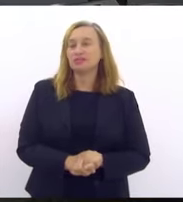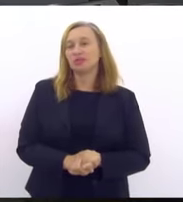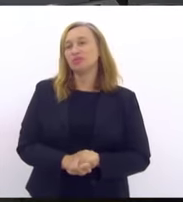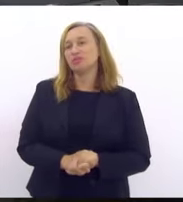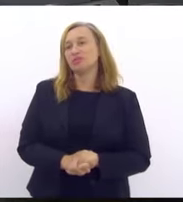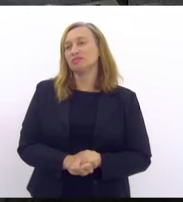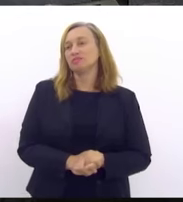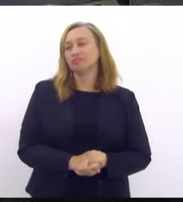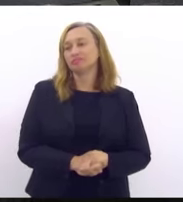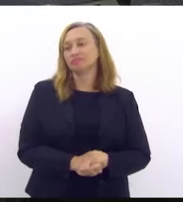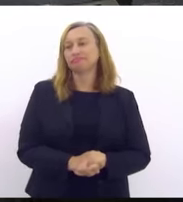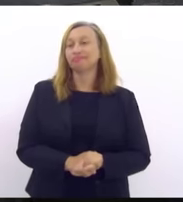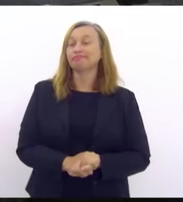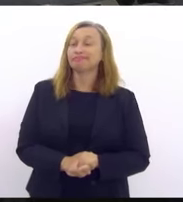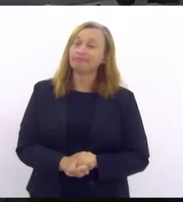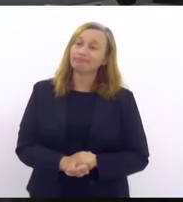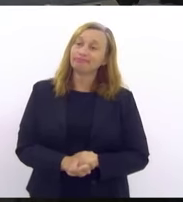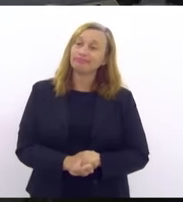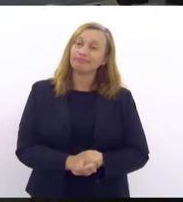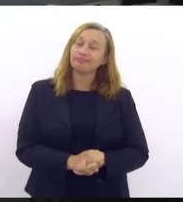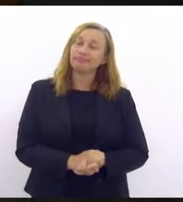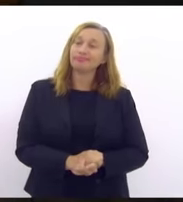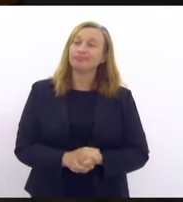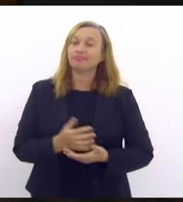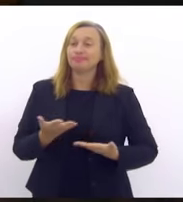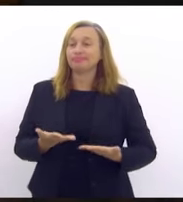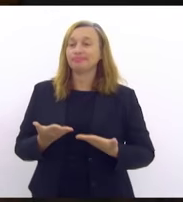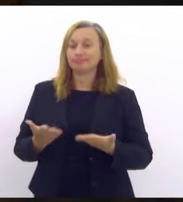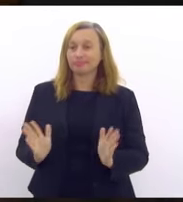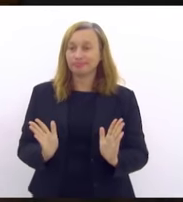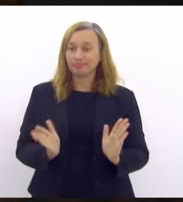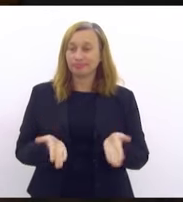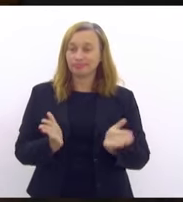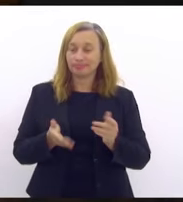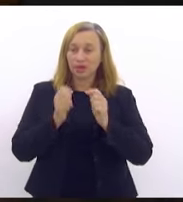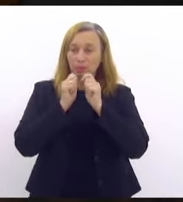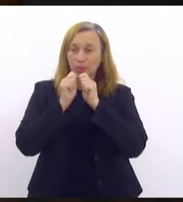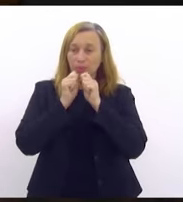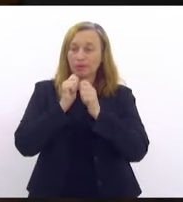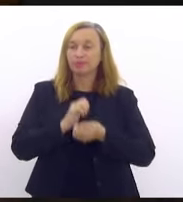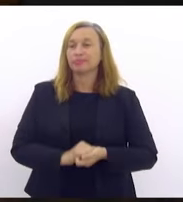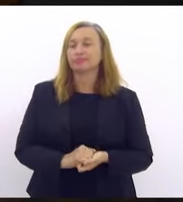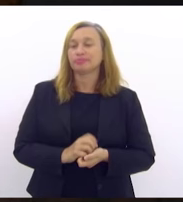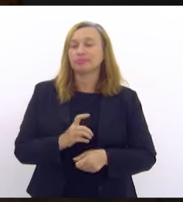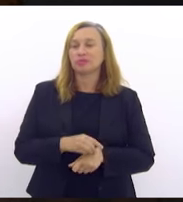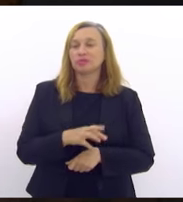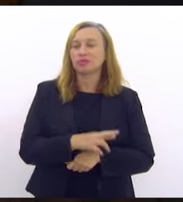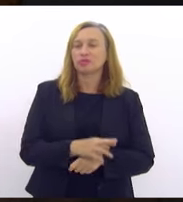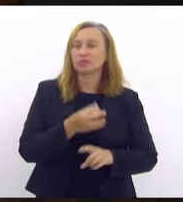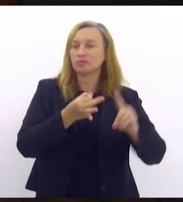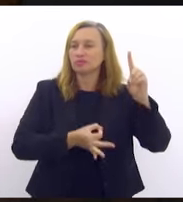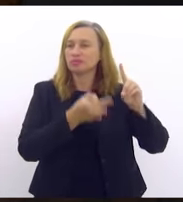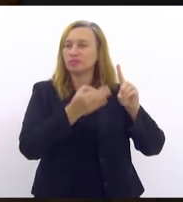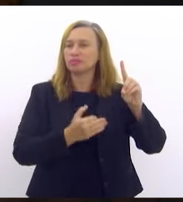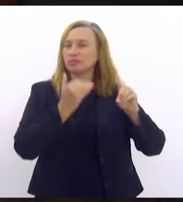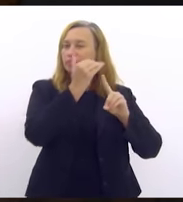Ivan som passo a palavra agora para o Dr Desembargador